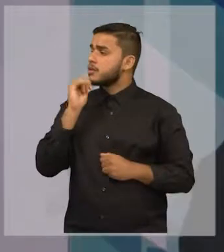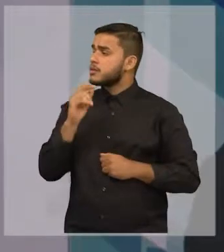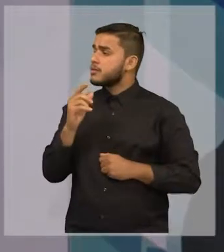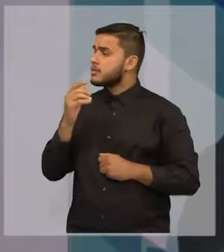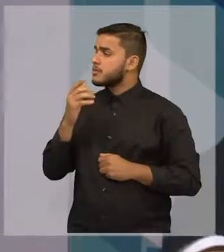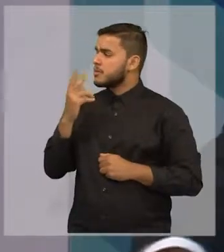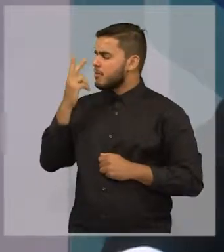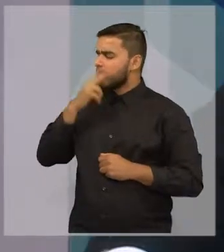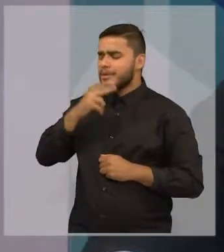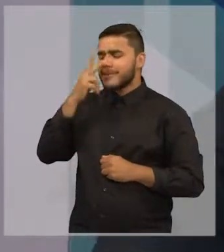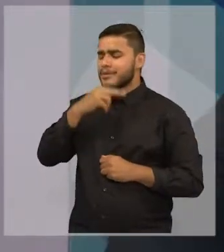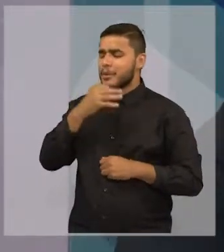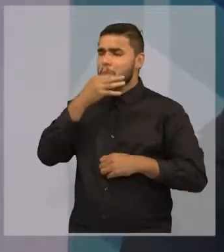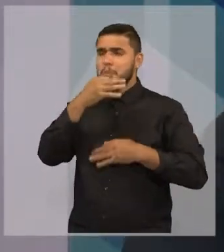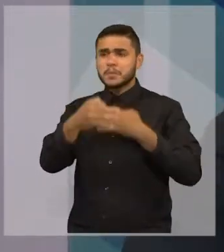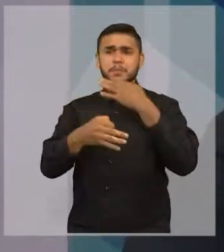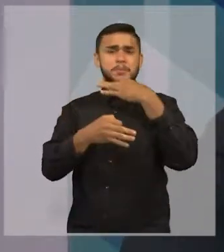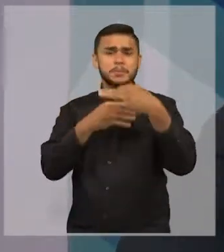mesmos argumentos,